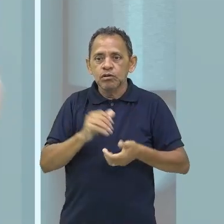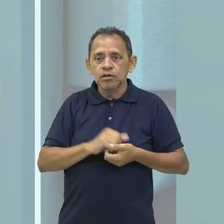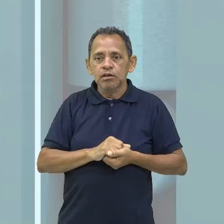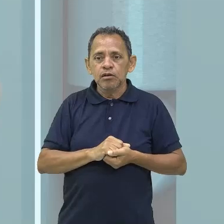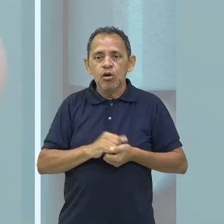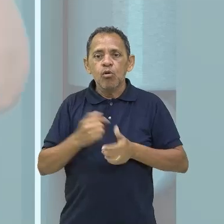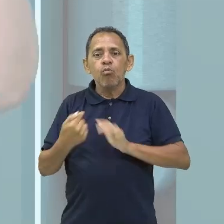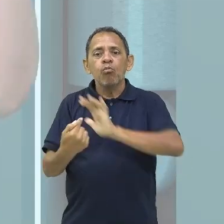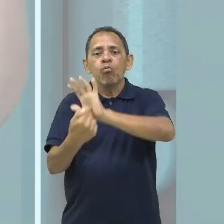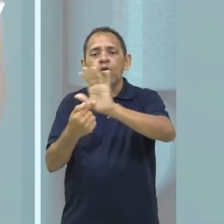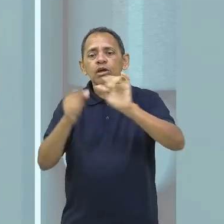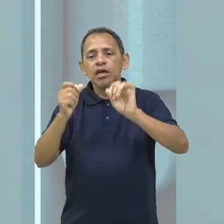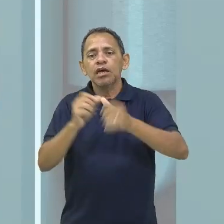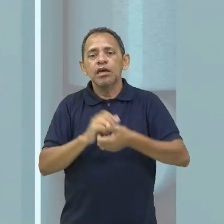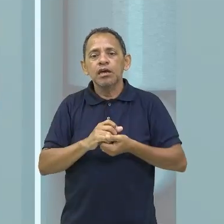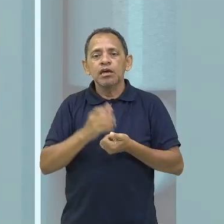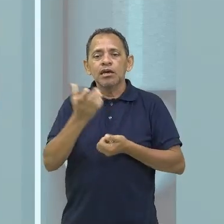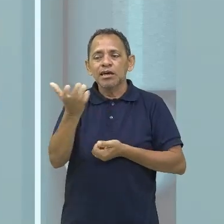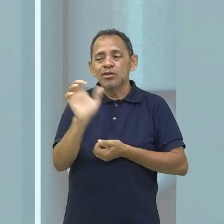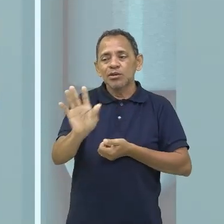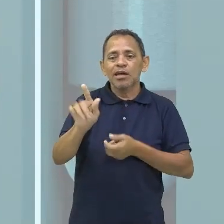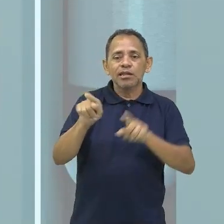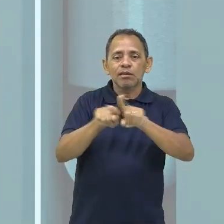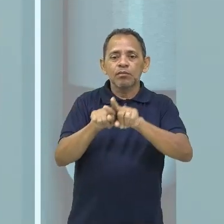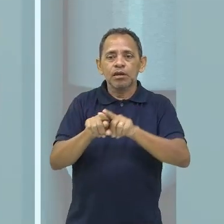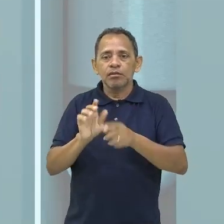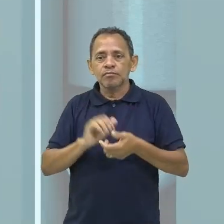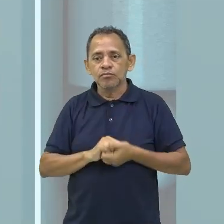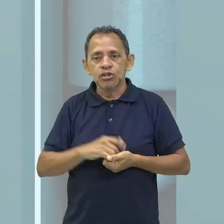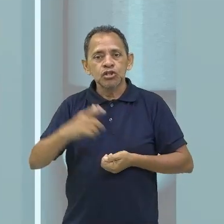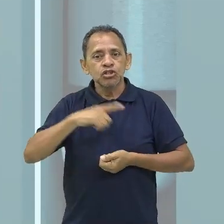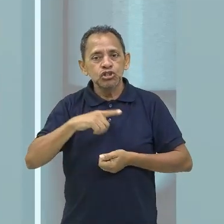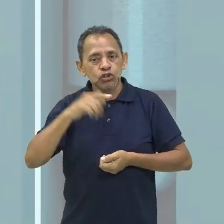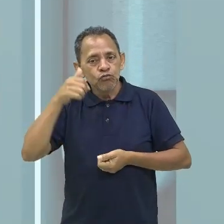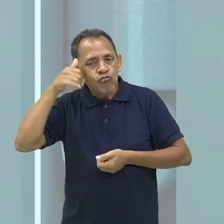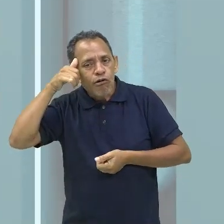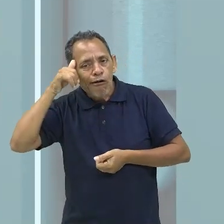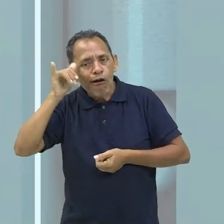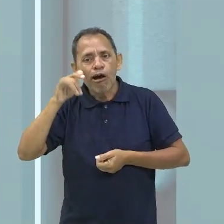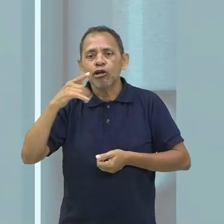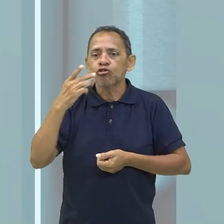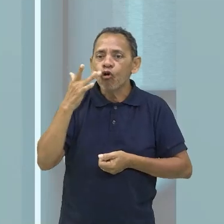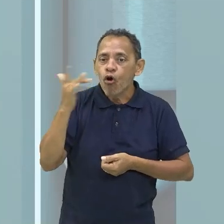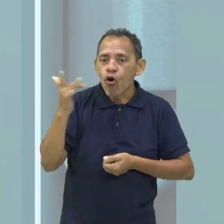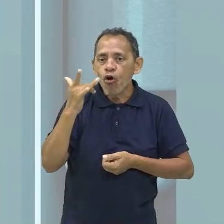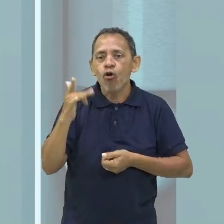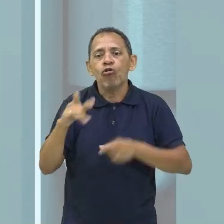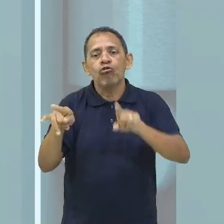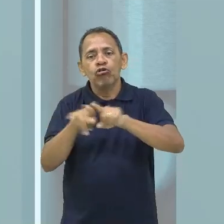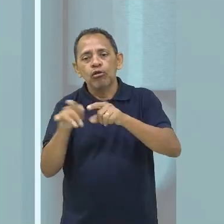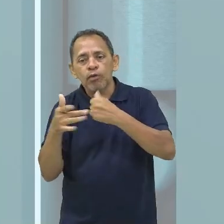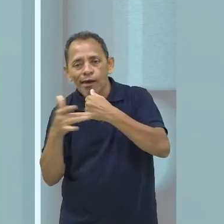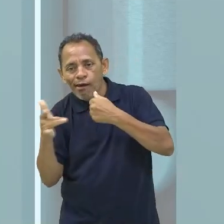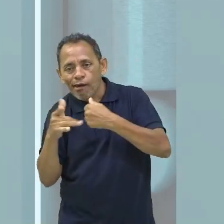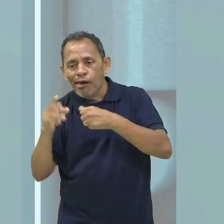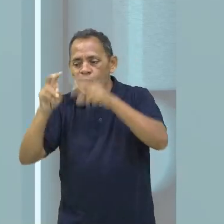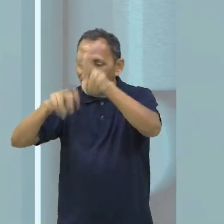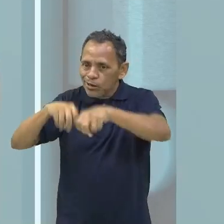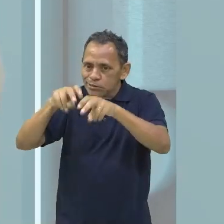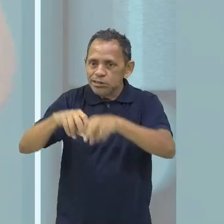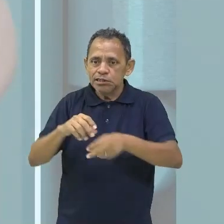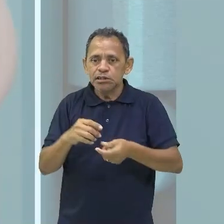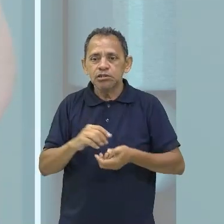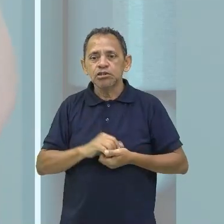quer demonstrar que ele não acumulou coisas. Quando ele diz eu tive gado, tive ouro, tive fazendas, tudo no plural, tudo no